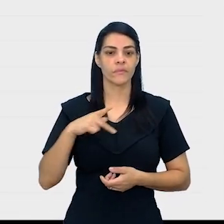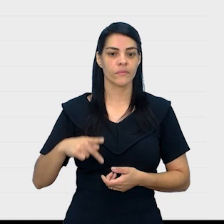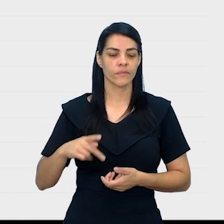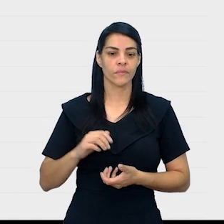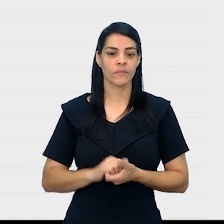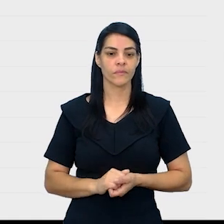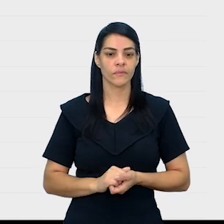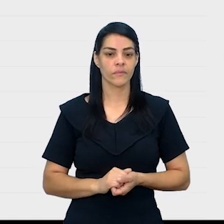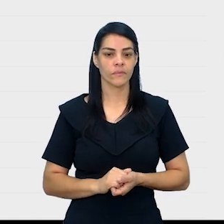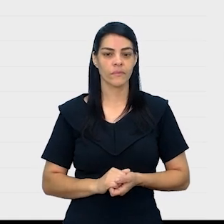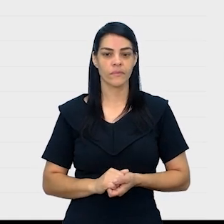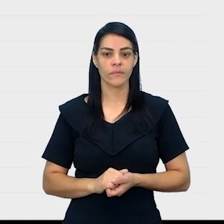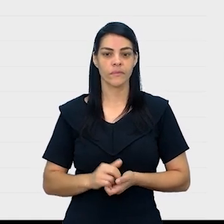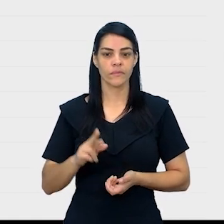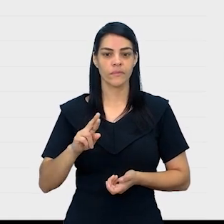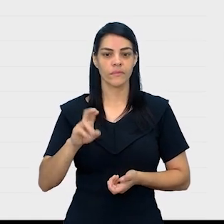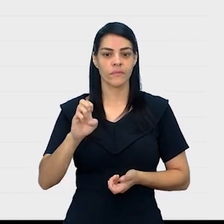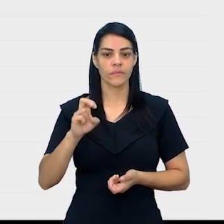professor